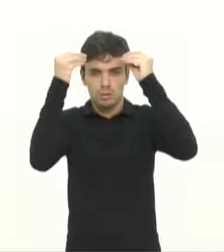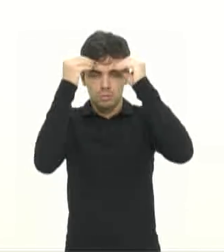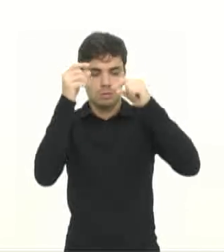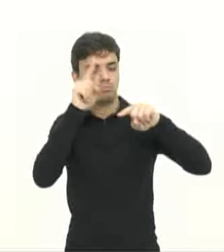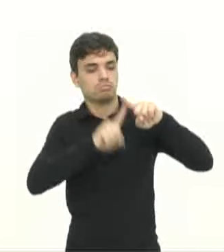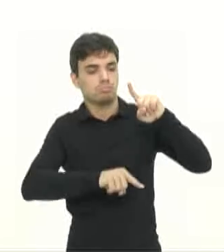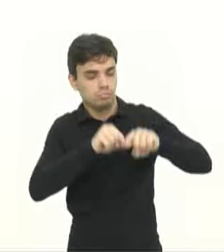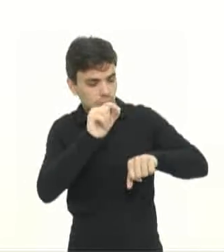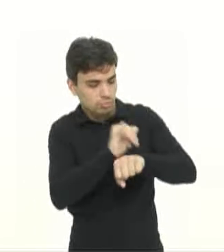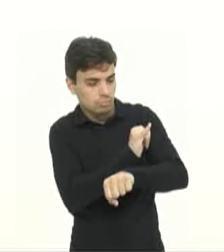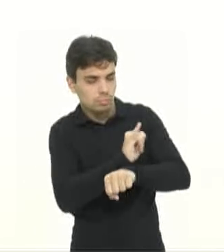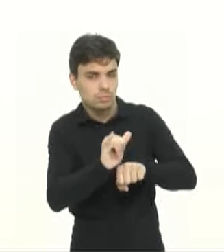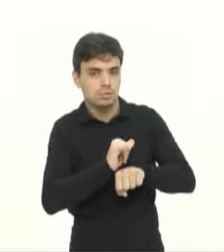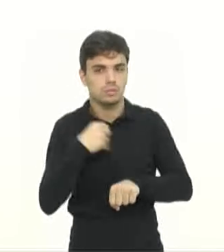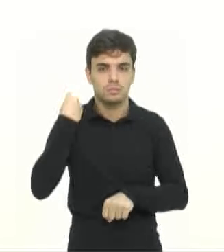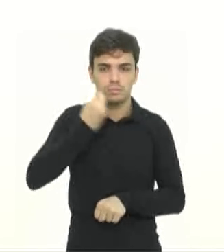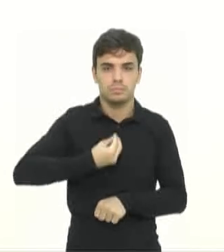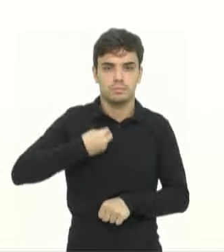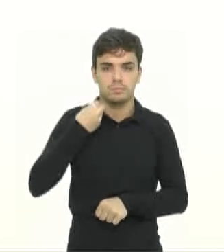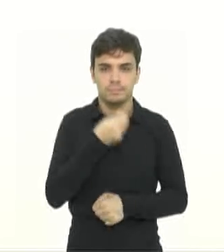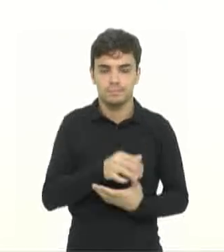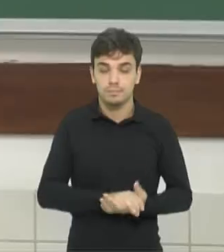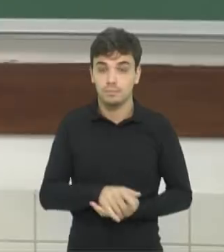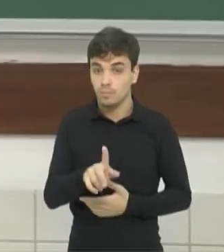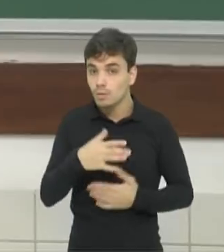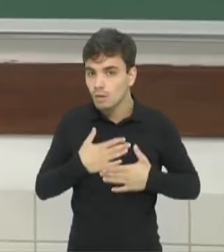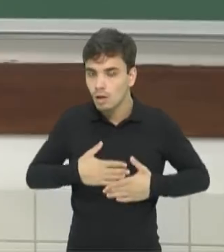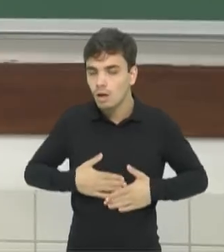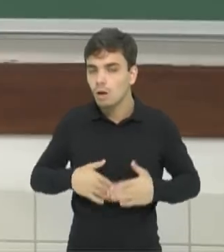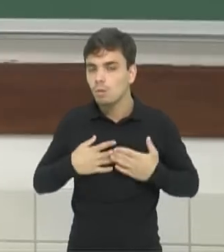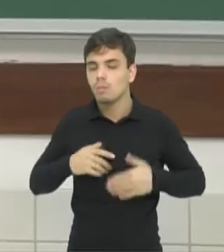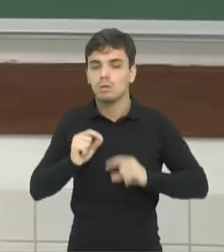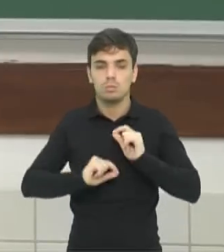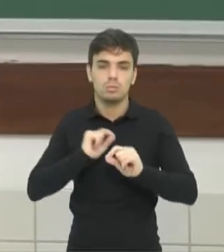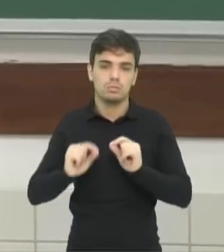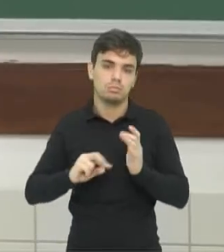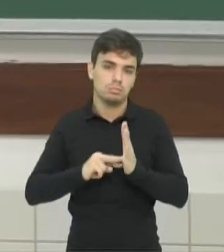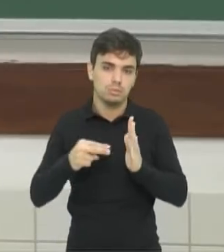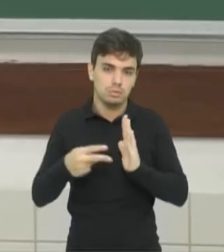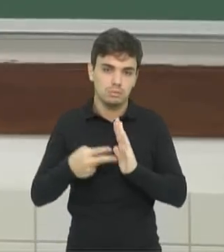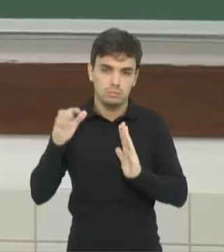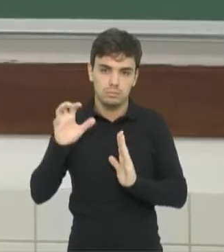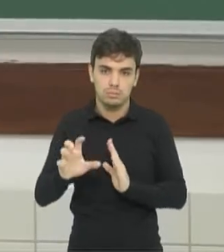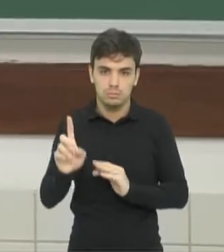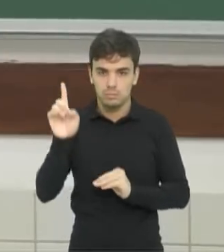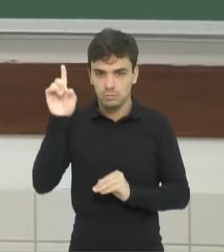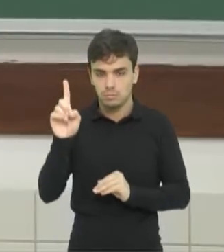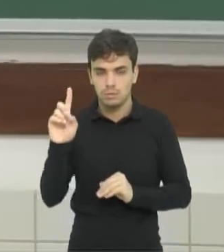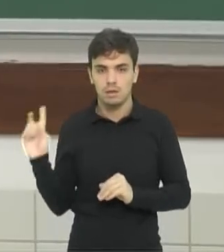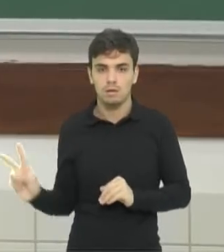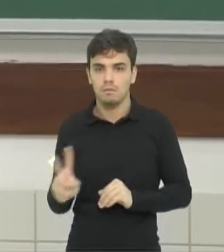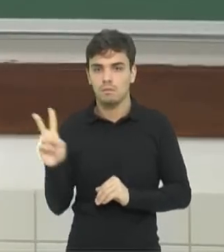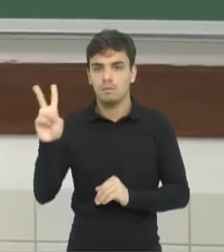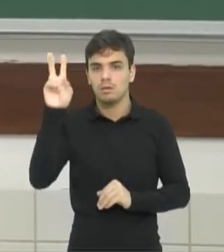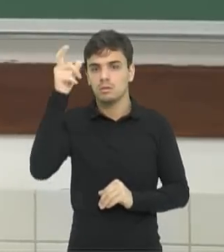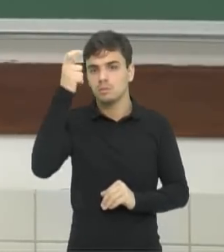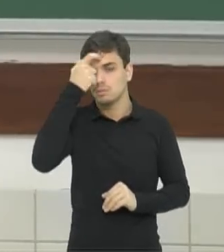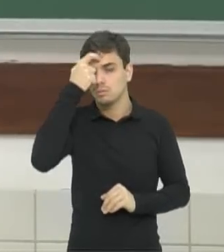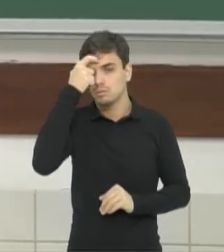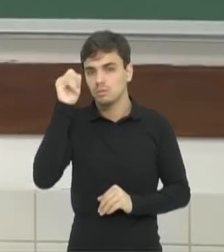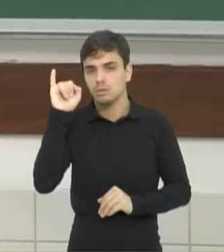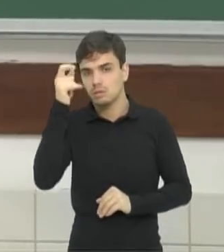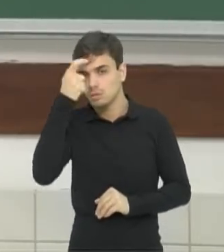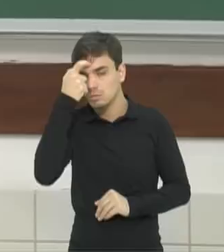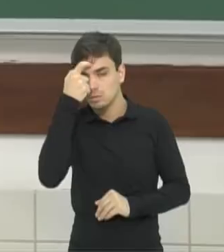e experimentações. Gente, calma. O que é essa parte, valorização inconsciente? É